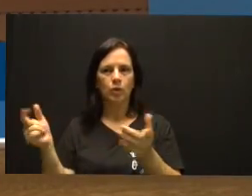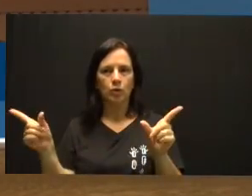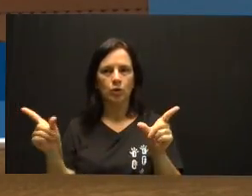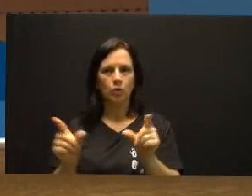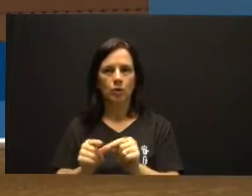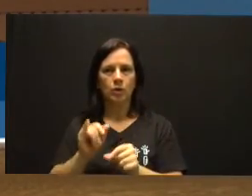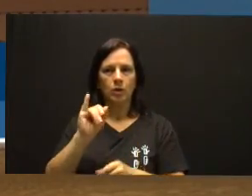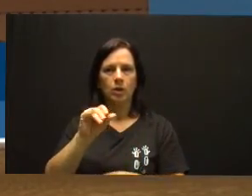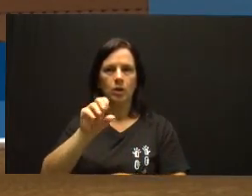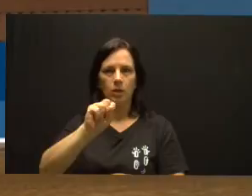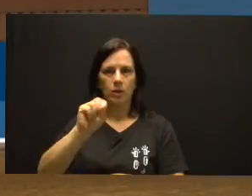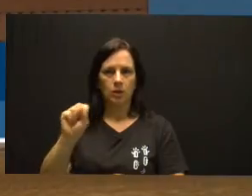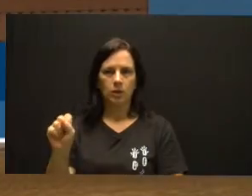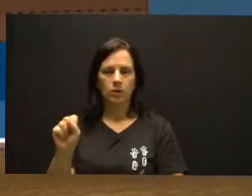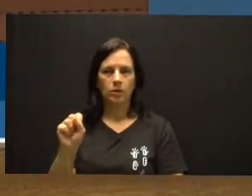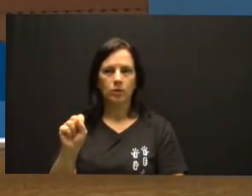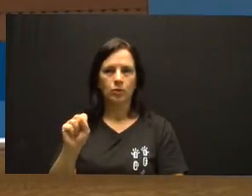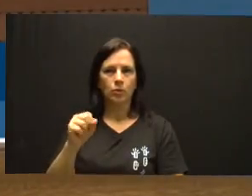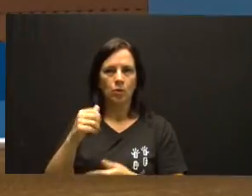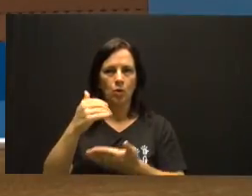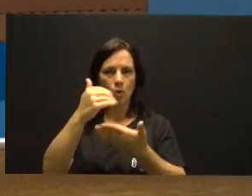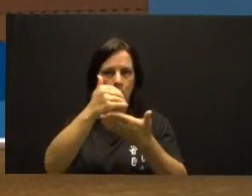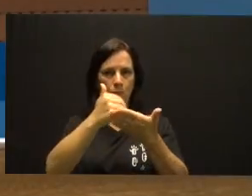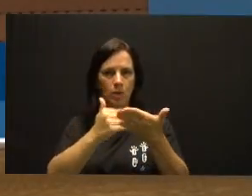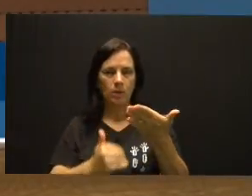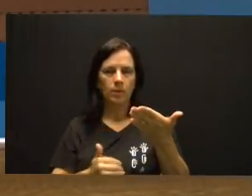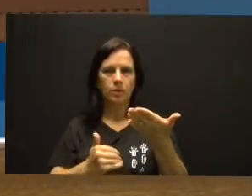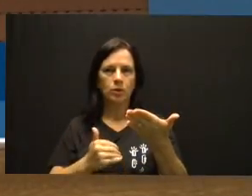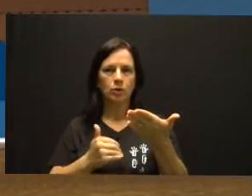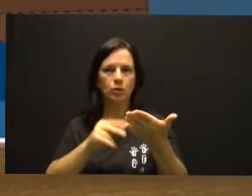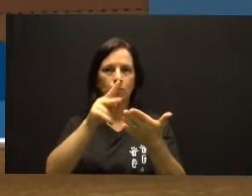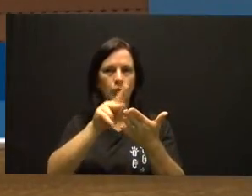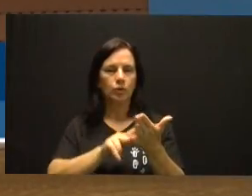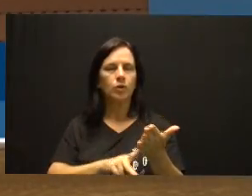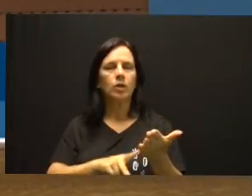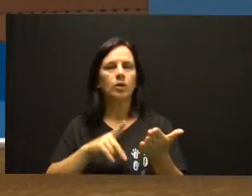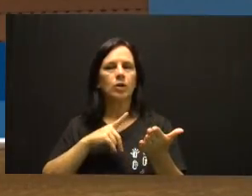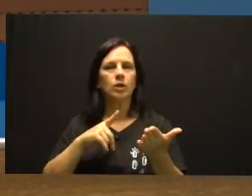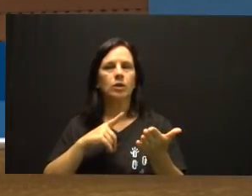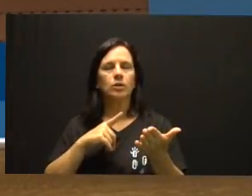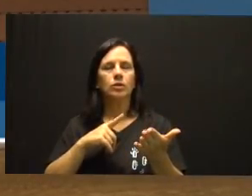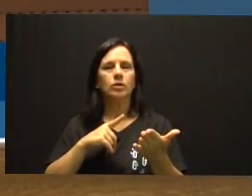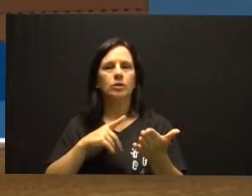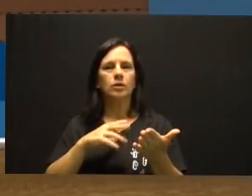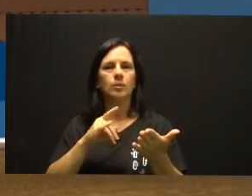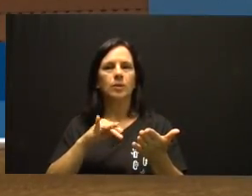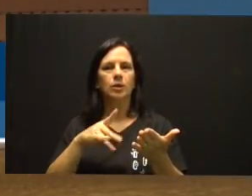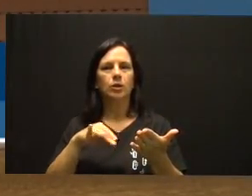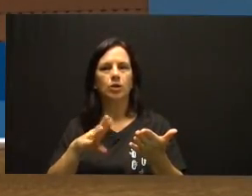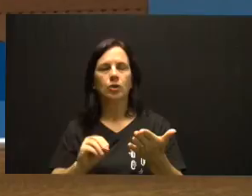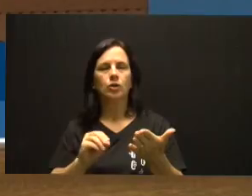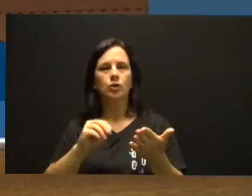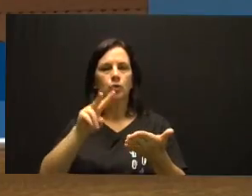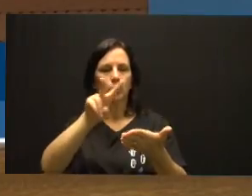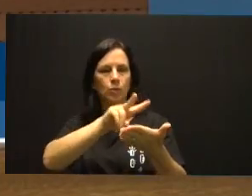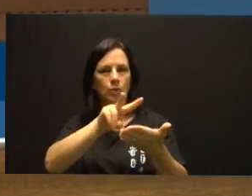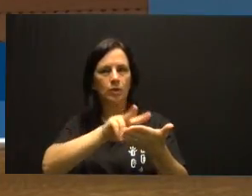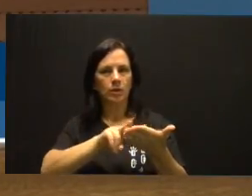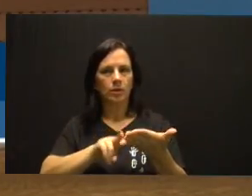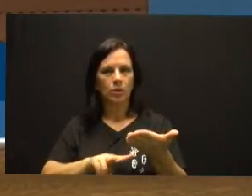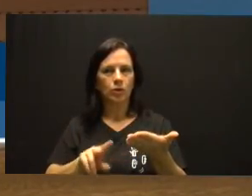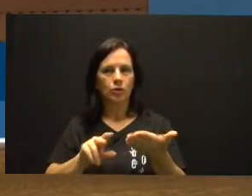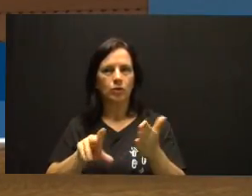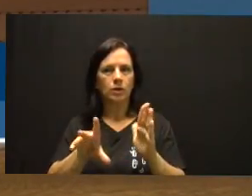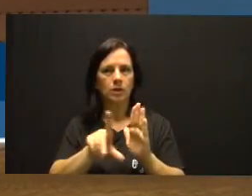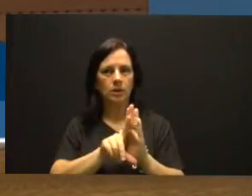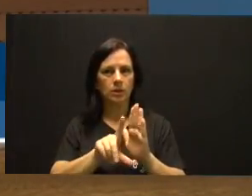do ISS, sugerindo a elaboração do projeto de lei que deverá ser remetido e analisado para a Casa